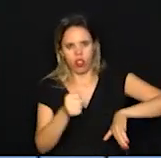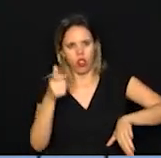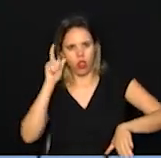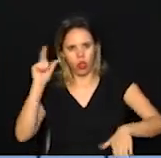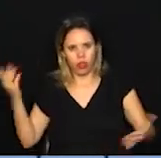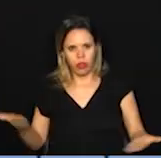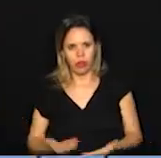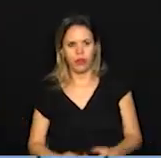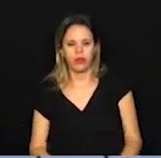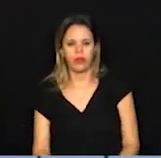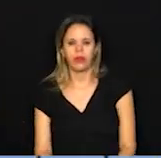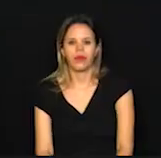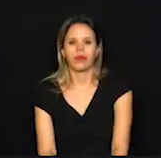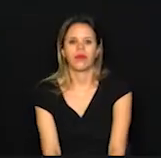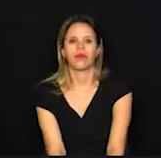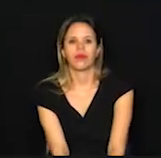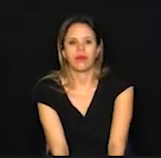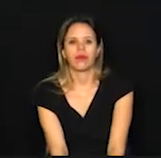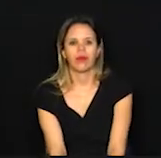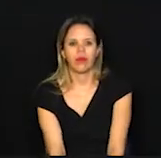hoje.